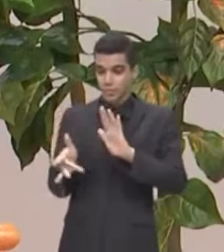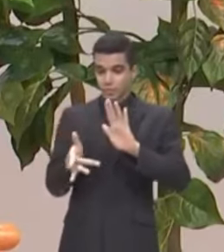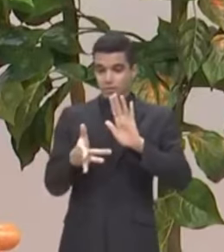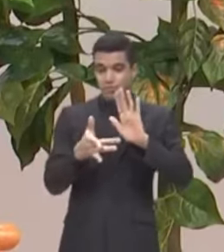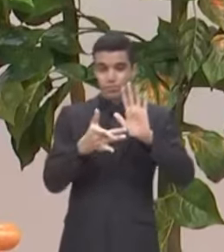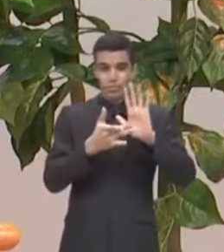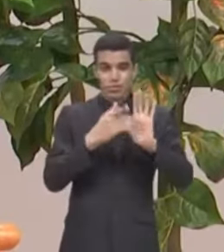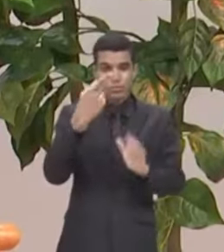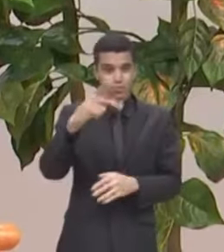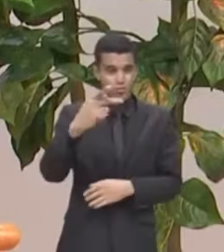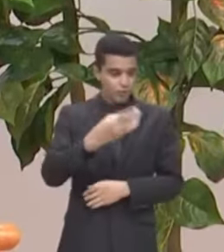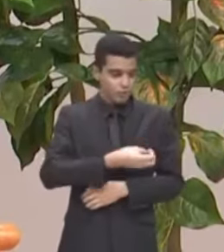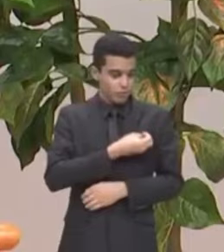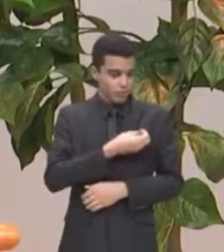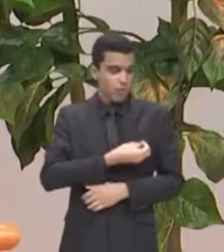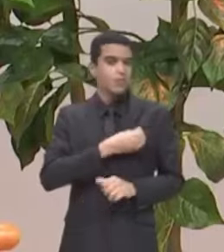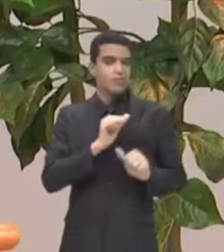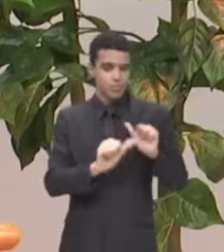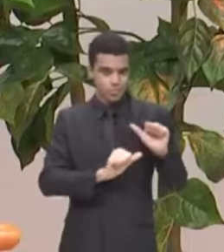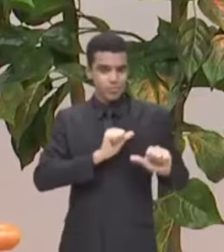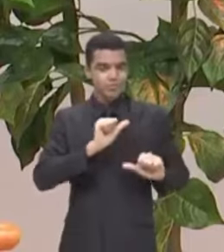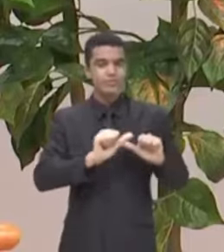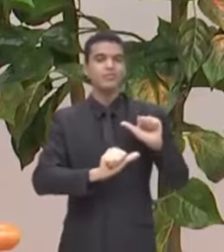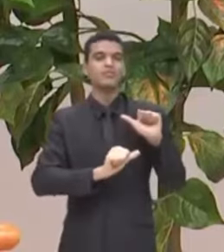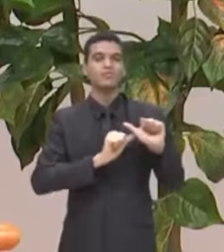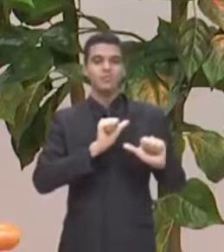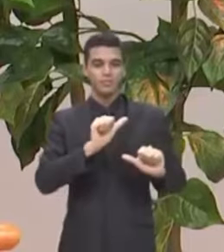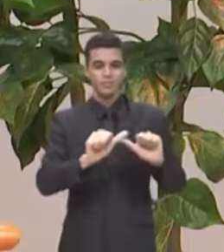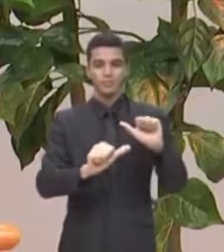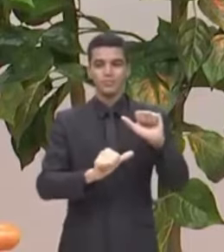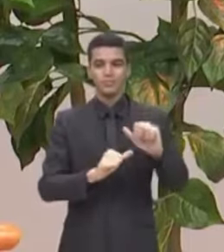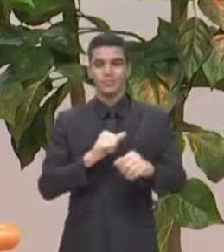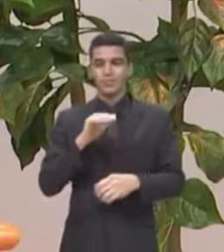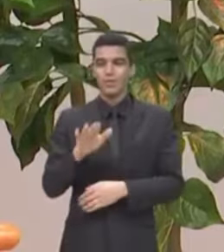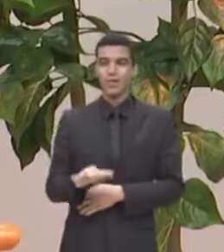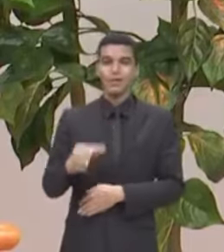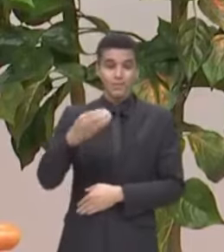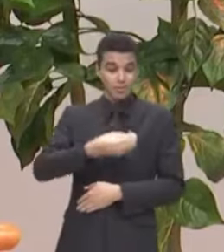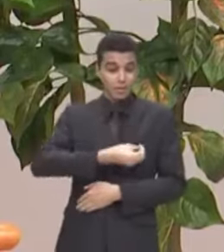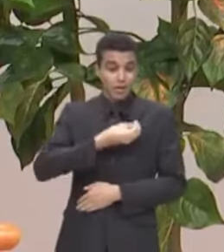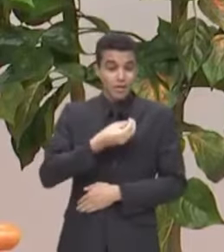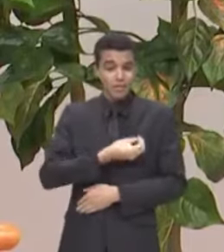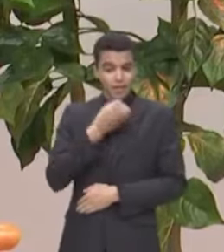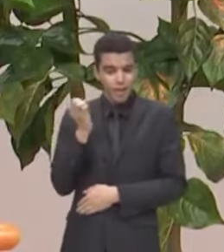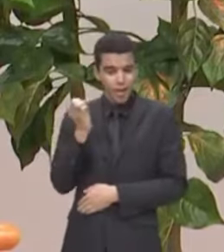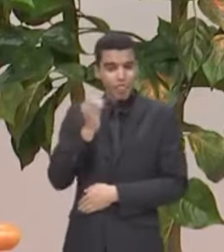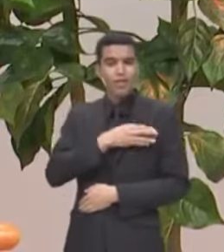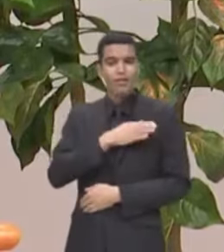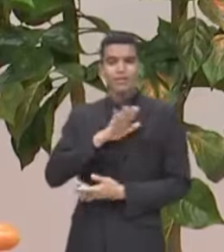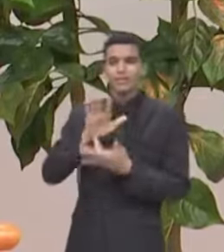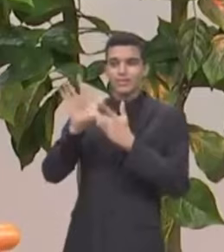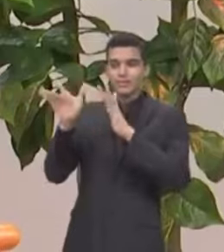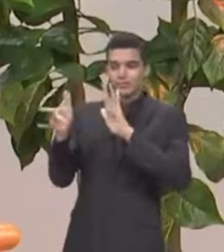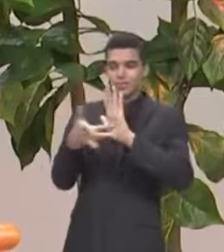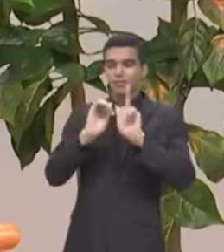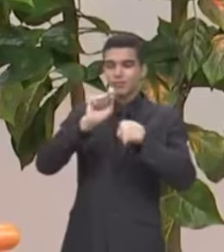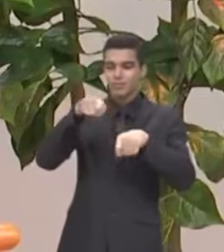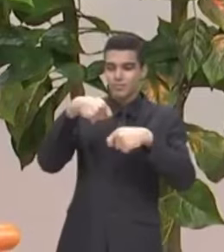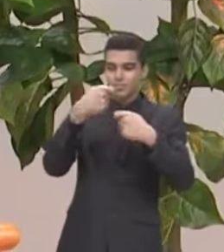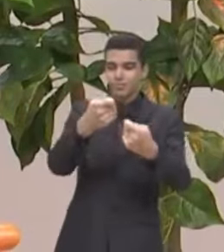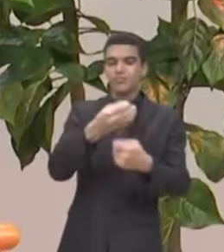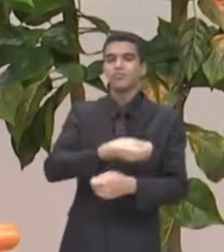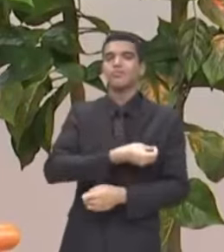Vida, vida, ei, vida, é vida, meu filho. Vida, eu estou te dando